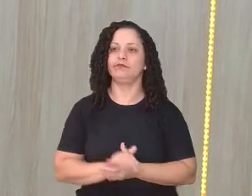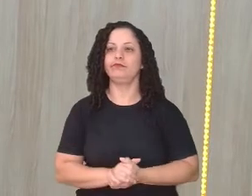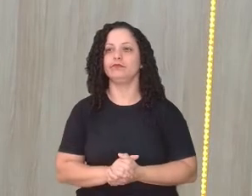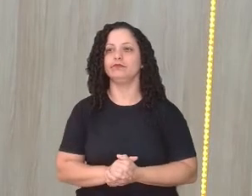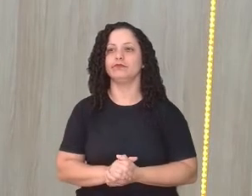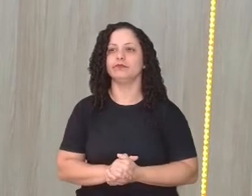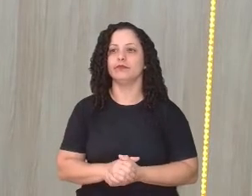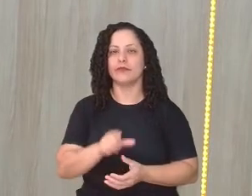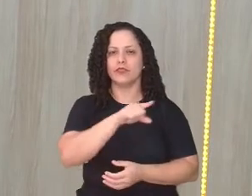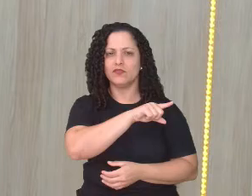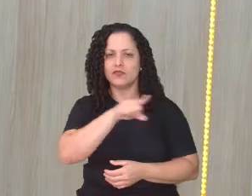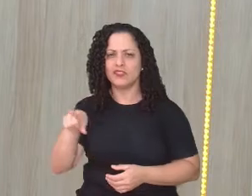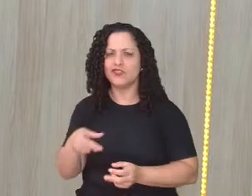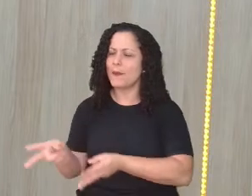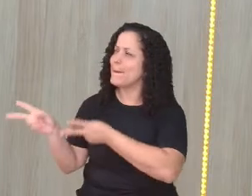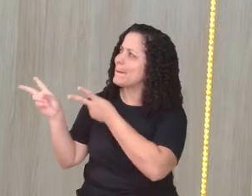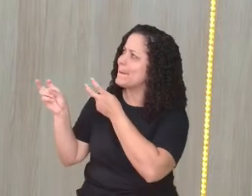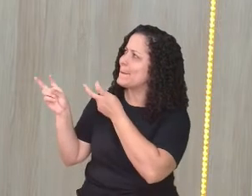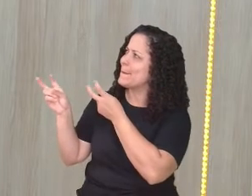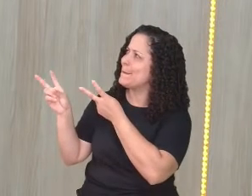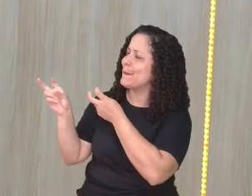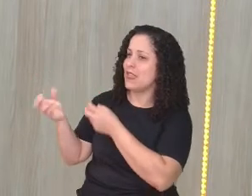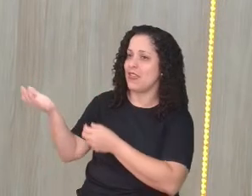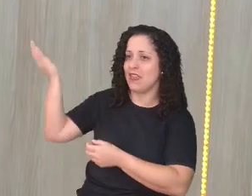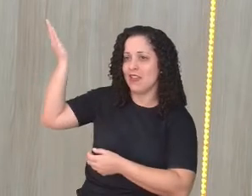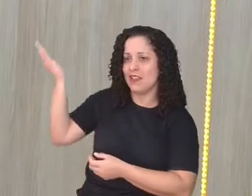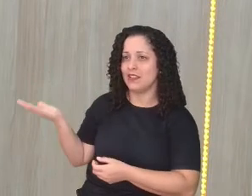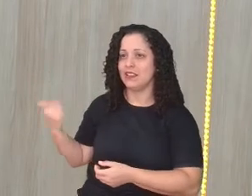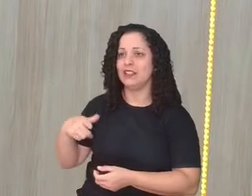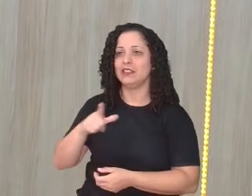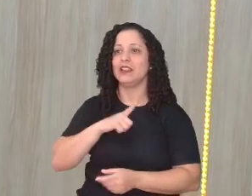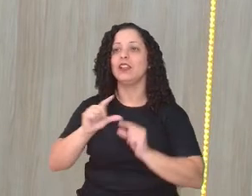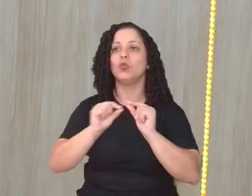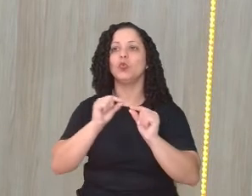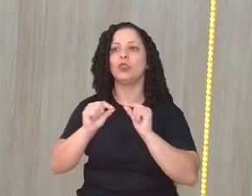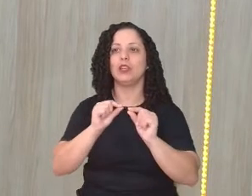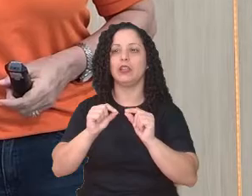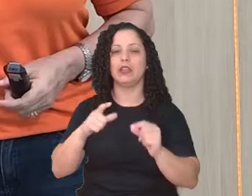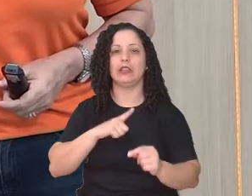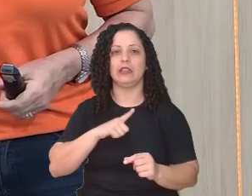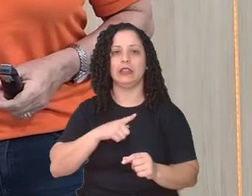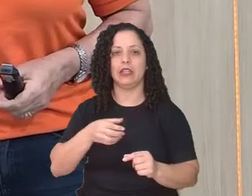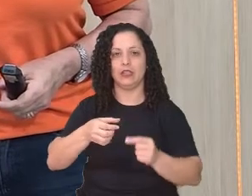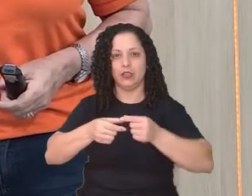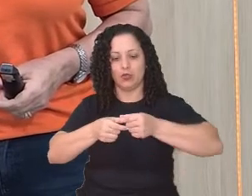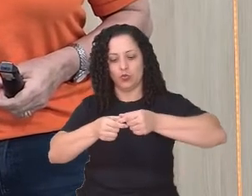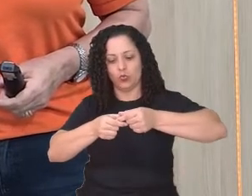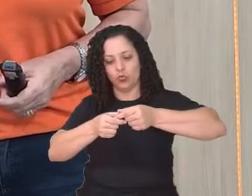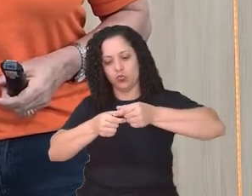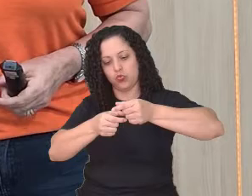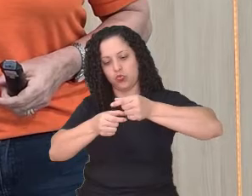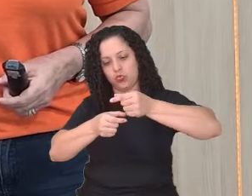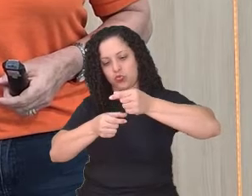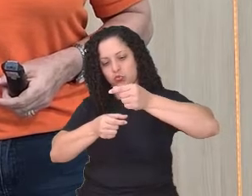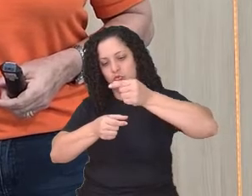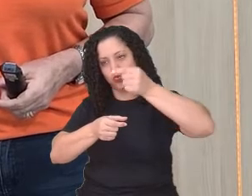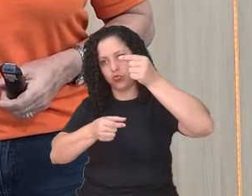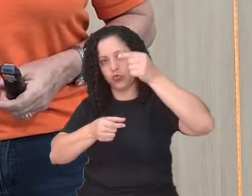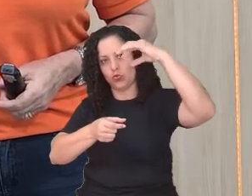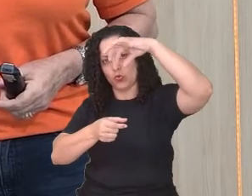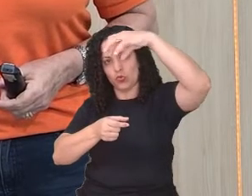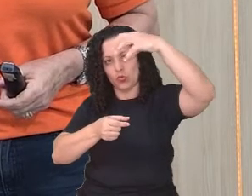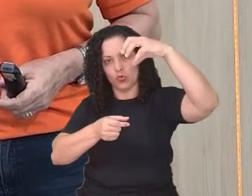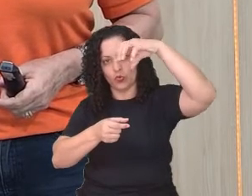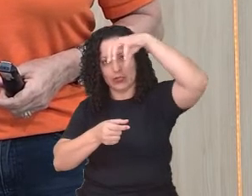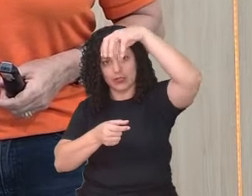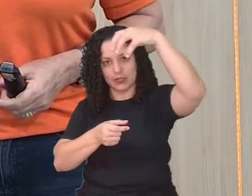para vocês observarem, observe aqui que ele forma aqui as extremidades da glande, que é essa parte aqui do